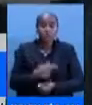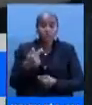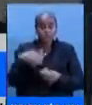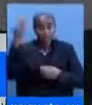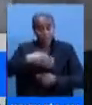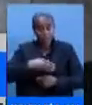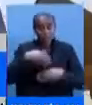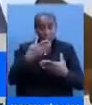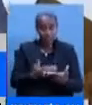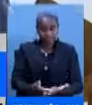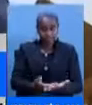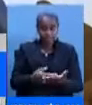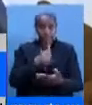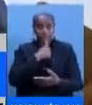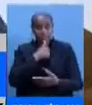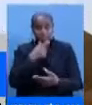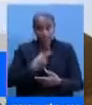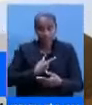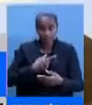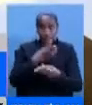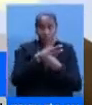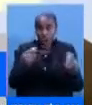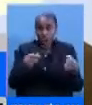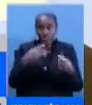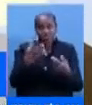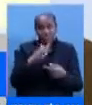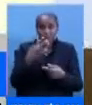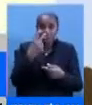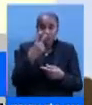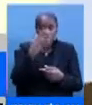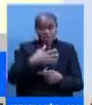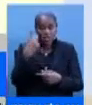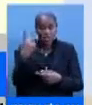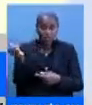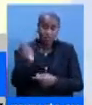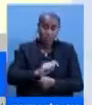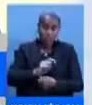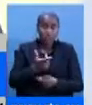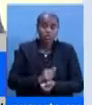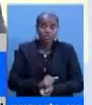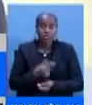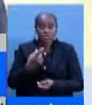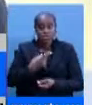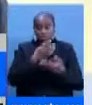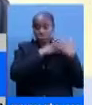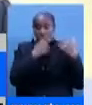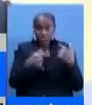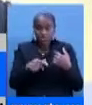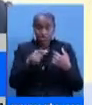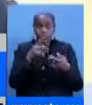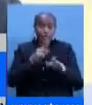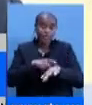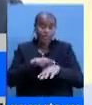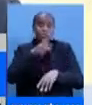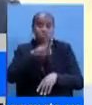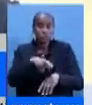pré-estabelecidos para que as decisões sejam tomadas no máximo de um mês, duas semanas, um mês, e que as responsabilidades sejam sacadas, por forma que o tempo de resposta seja o